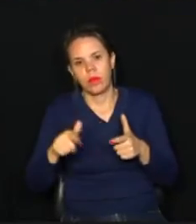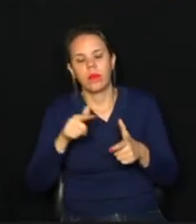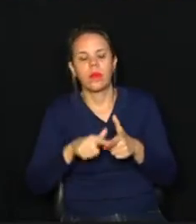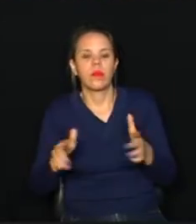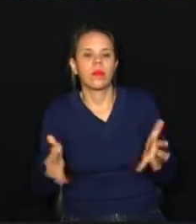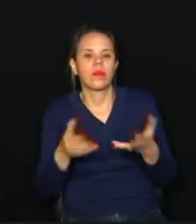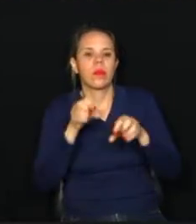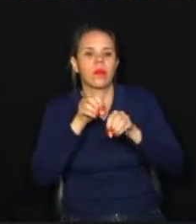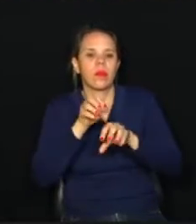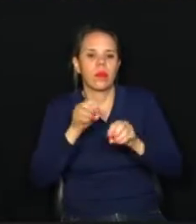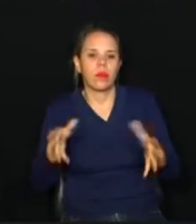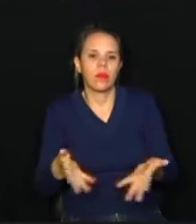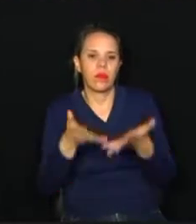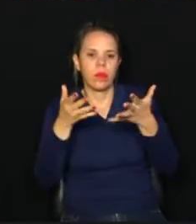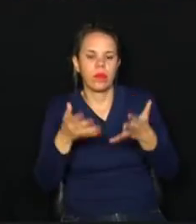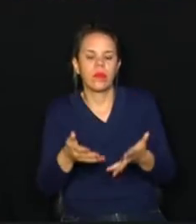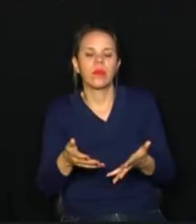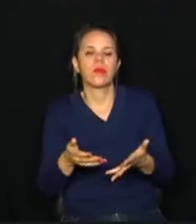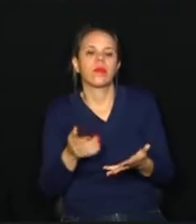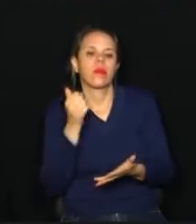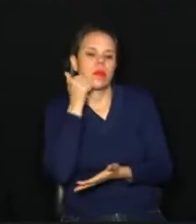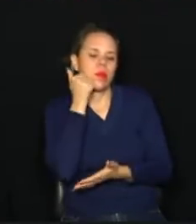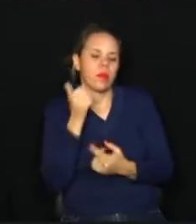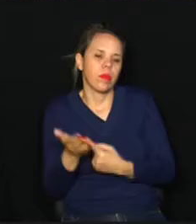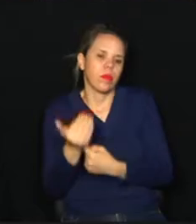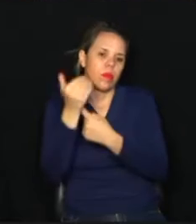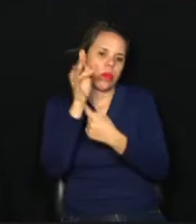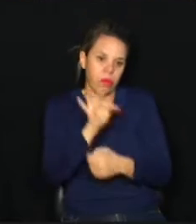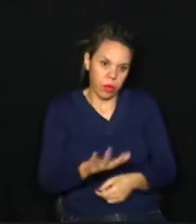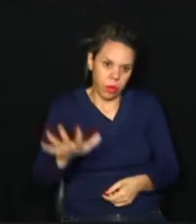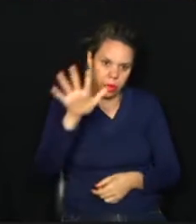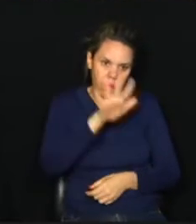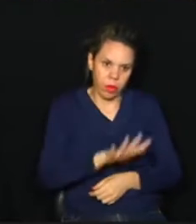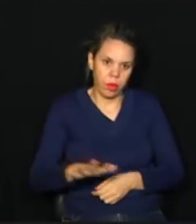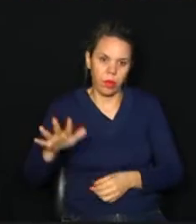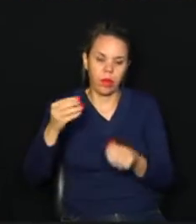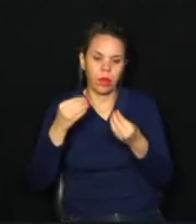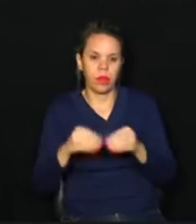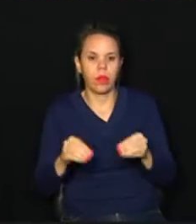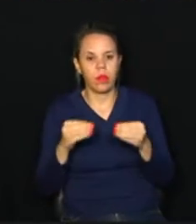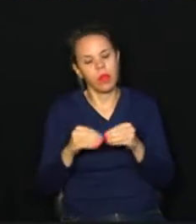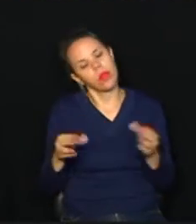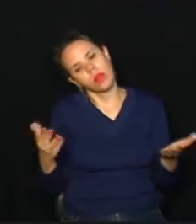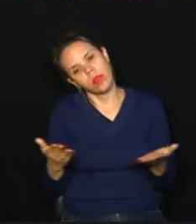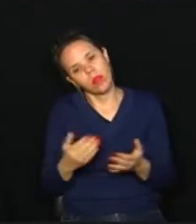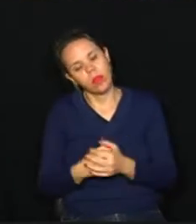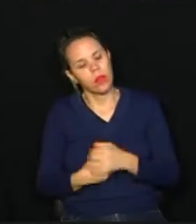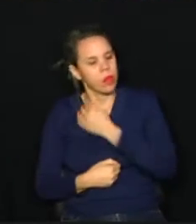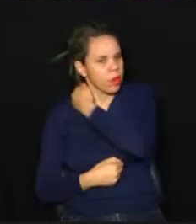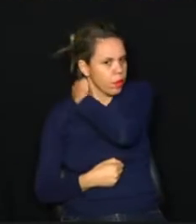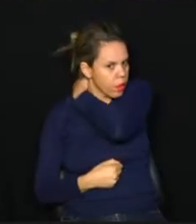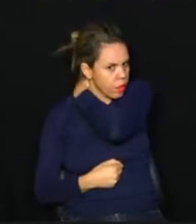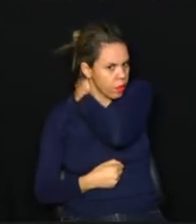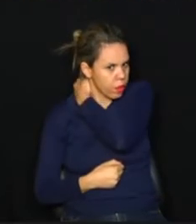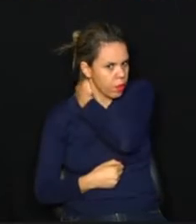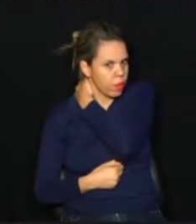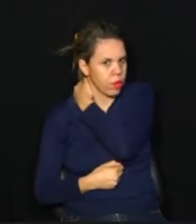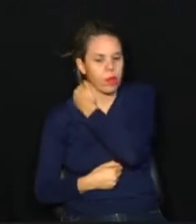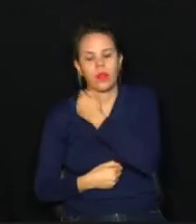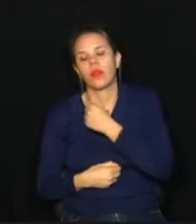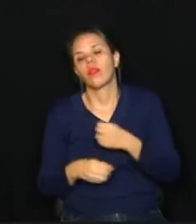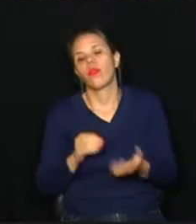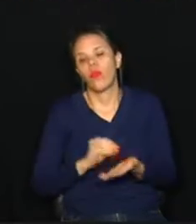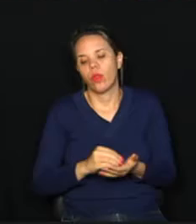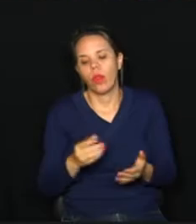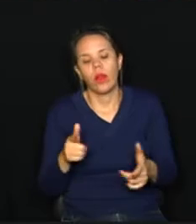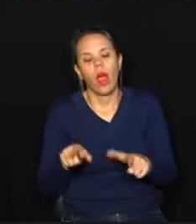de ciência e tecnologia no âmbito federal, afetando desde agora a formação de recursos humanos